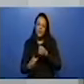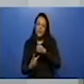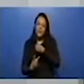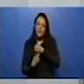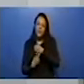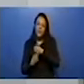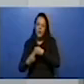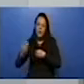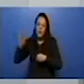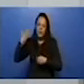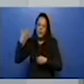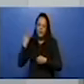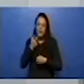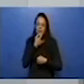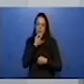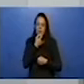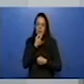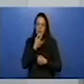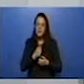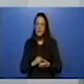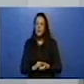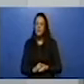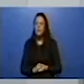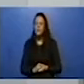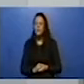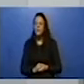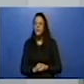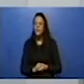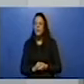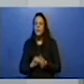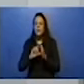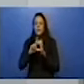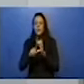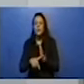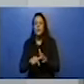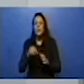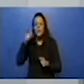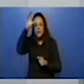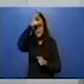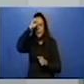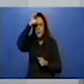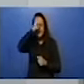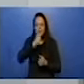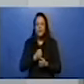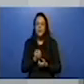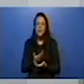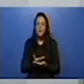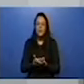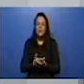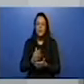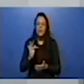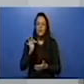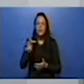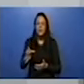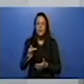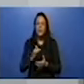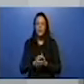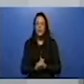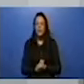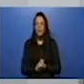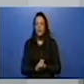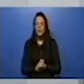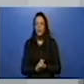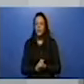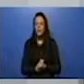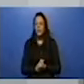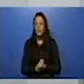are gonna see so throughout more classes. Nós vamos ver isso mais com mais algumas aulas. Let's see at what we've got. Vamos ver o que a gente tem